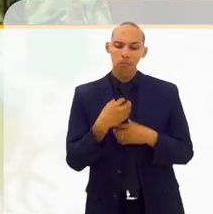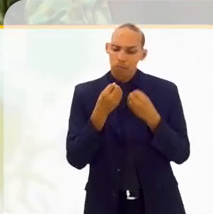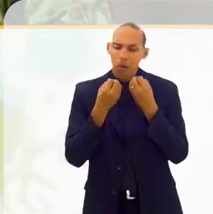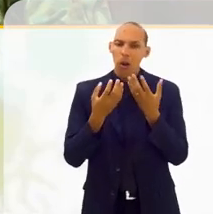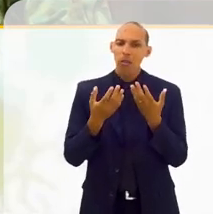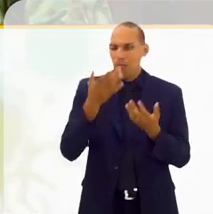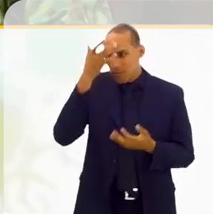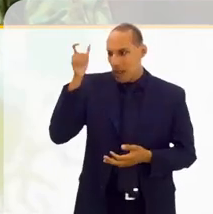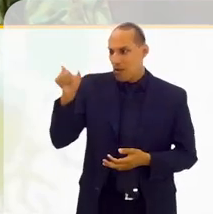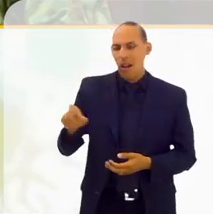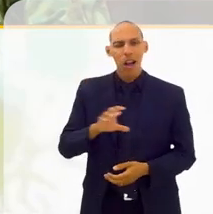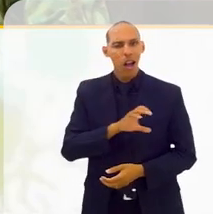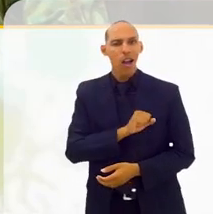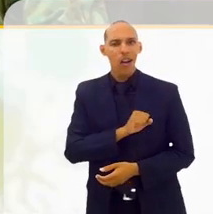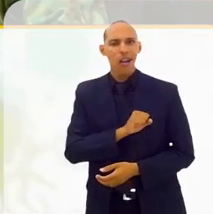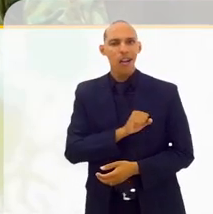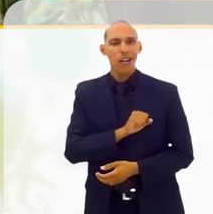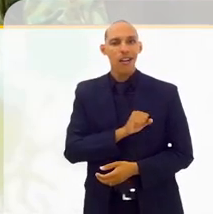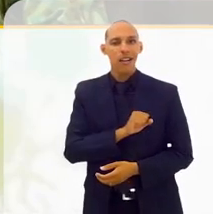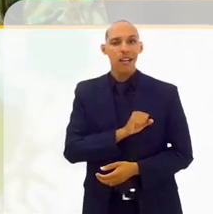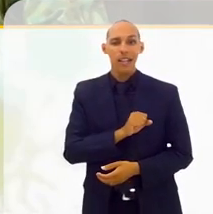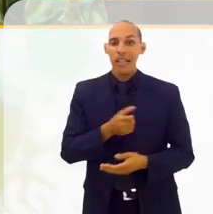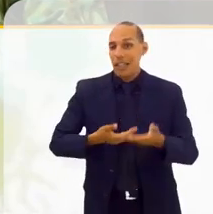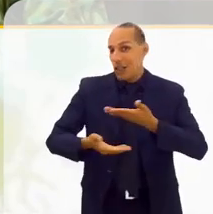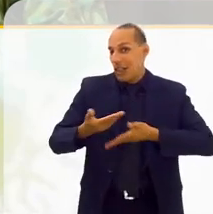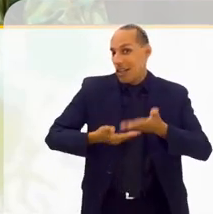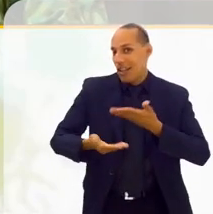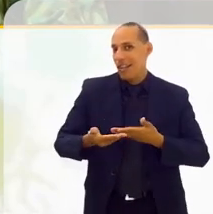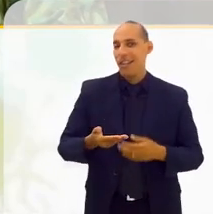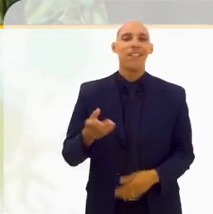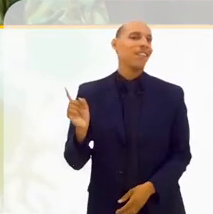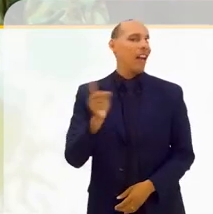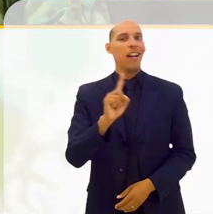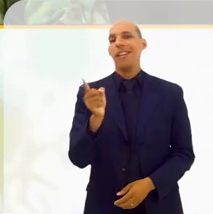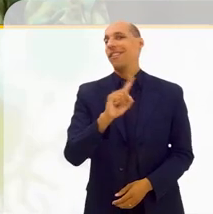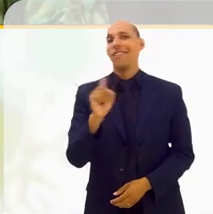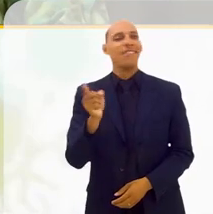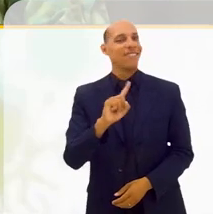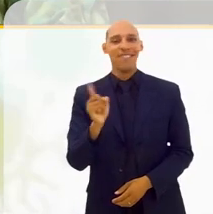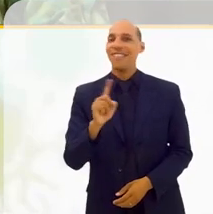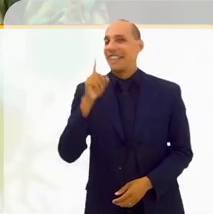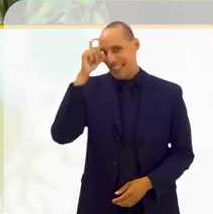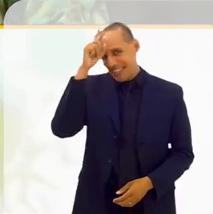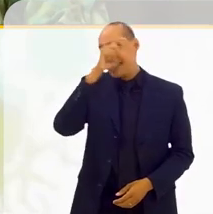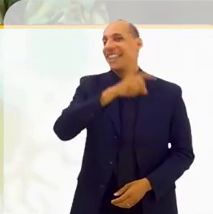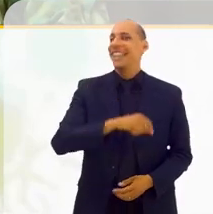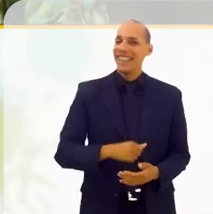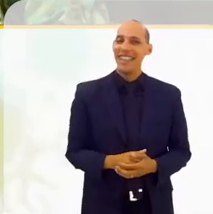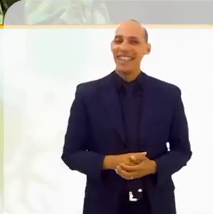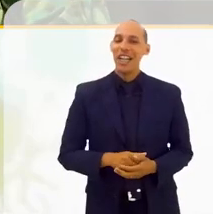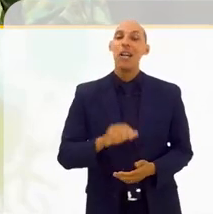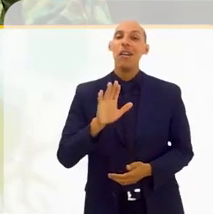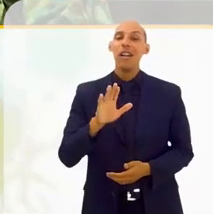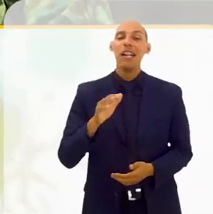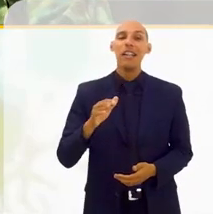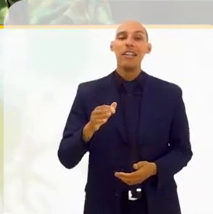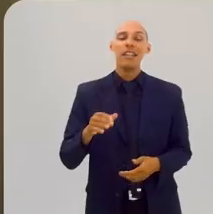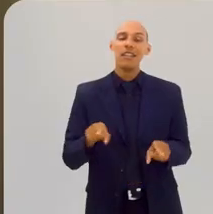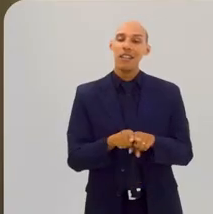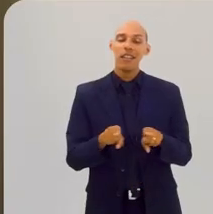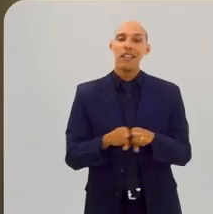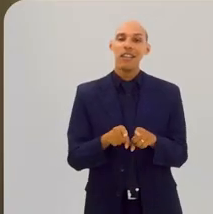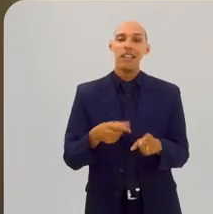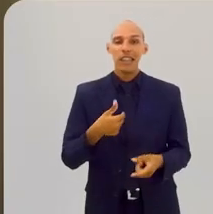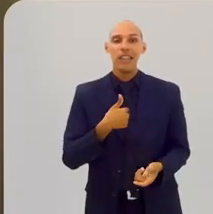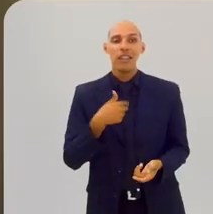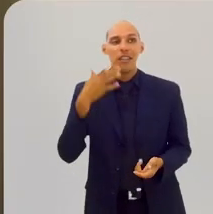um sentimento bom por alguém e foi recíproco não foi foi difícil viu mas mas assim